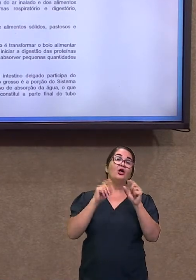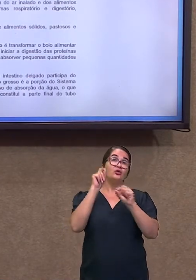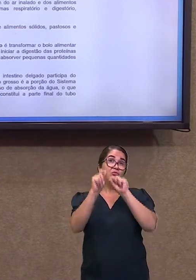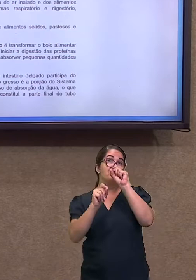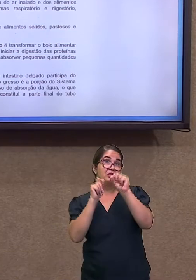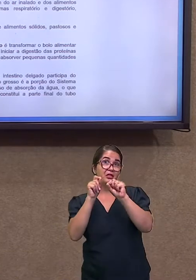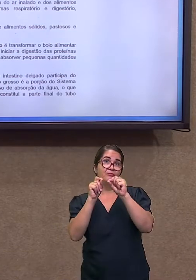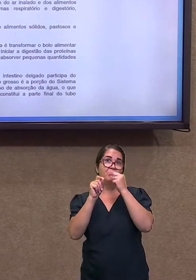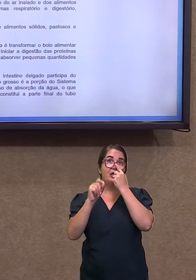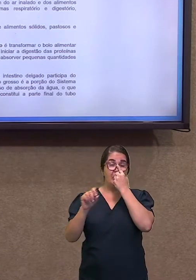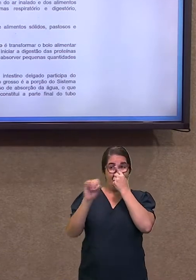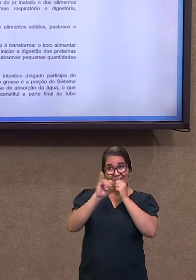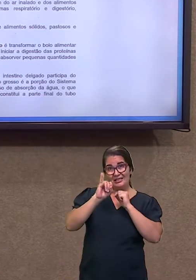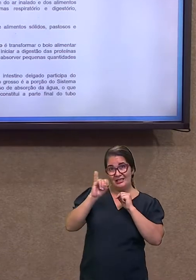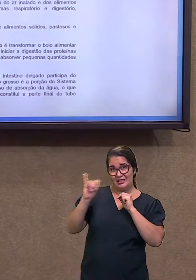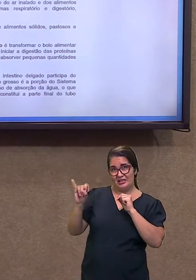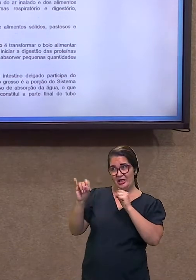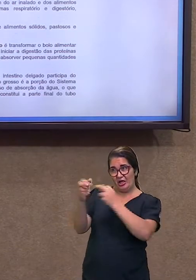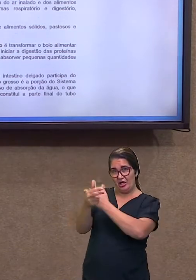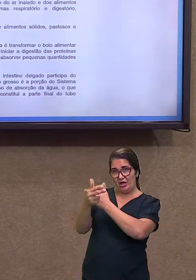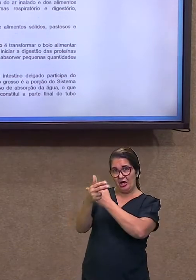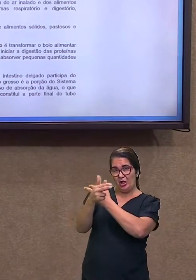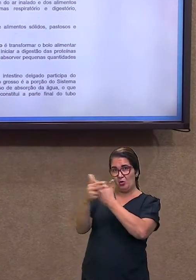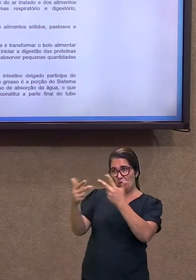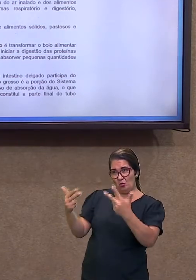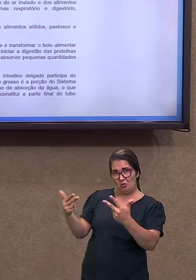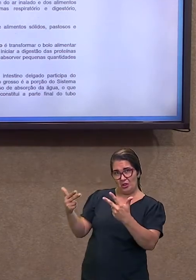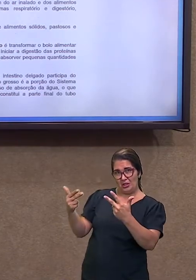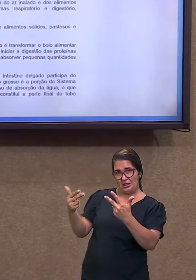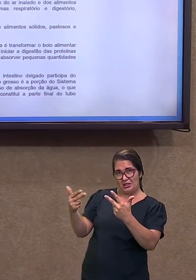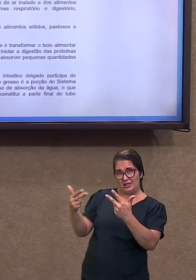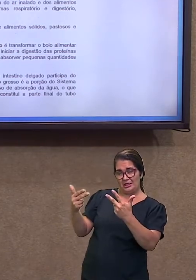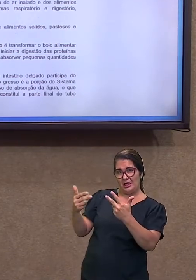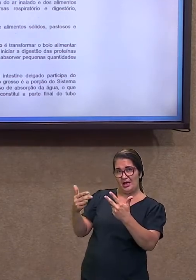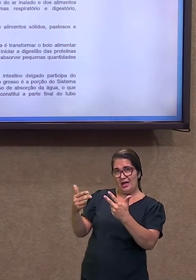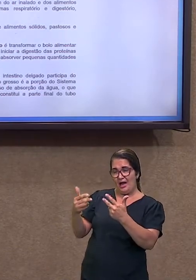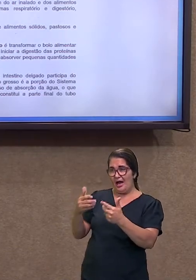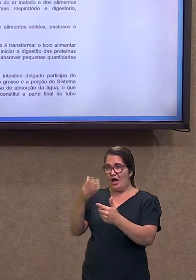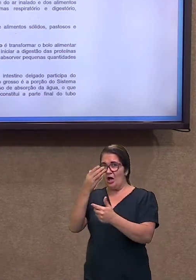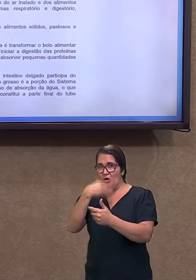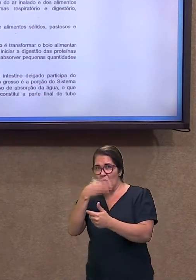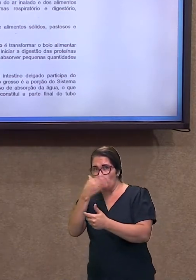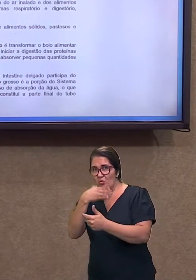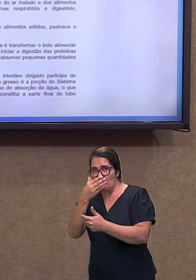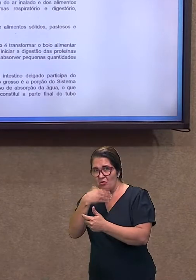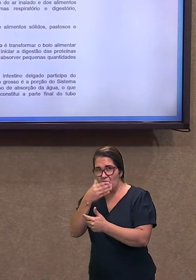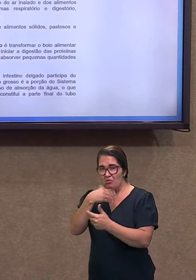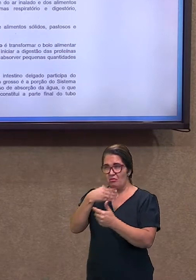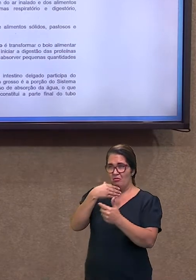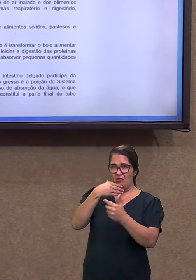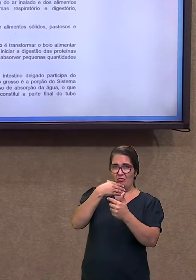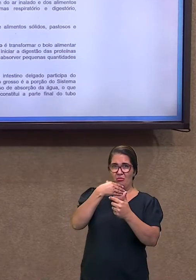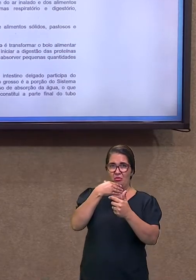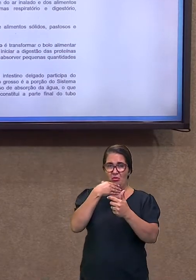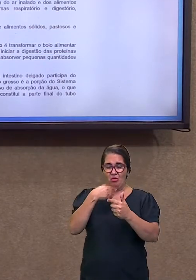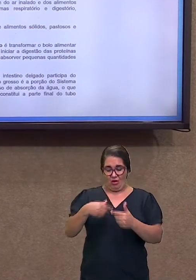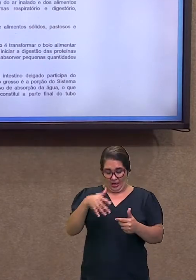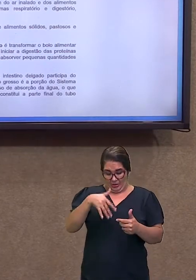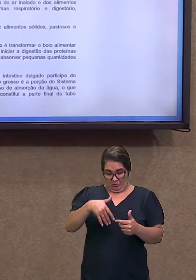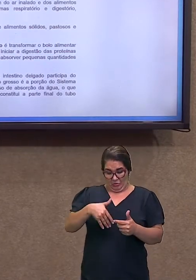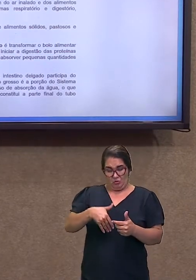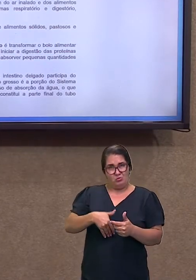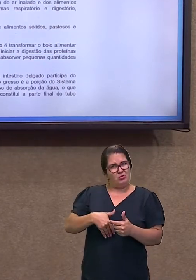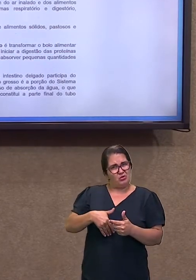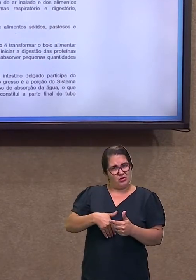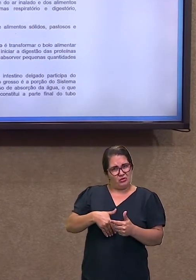Se aquilo que o meu organismo não vai aproveitar mais, não tem mais para onde, né? Tem